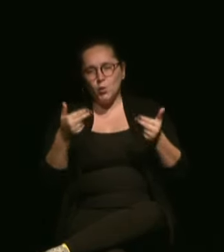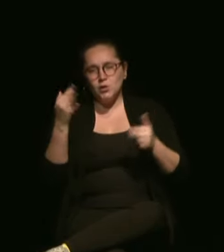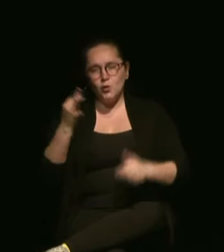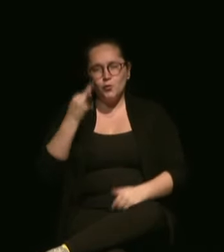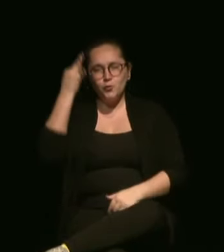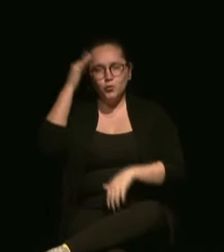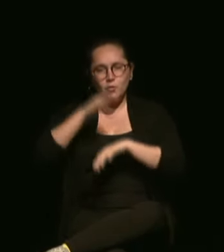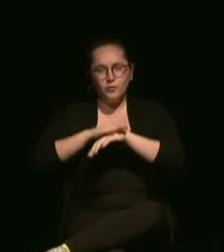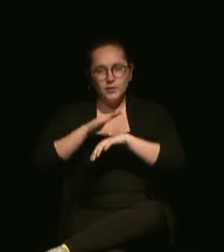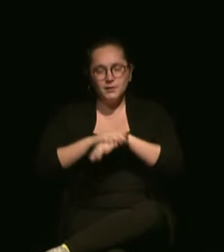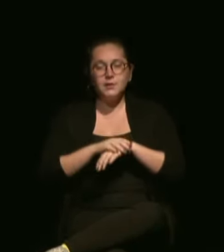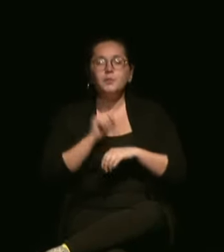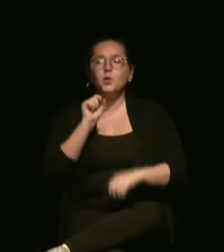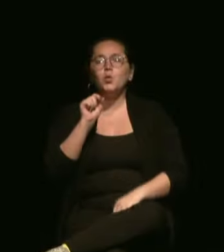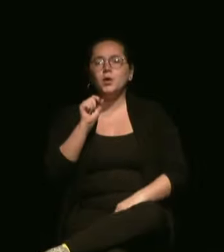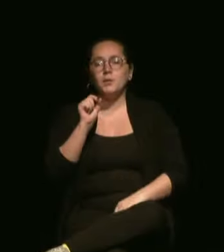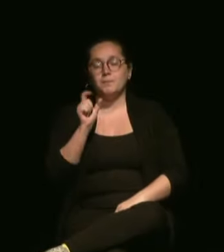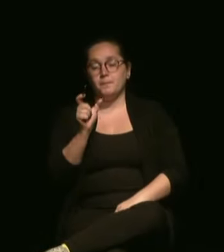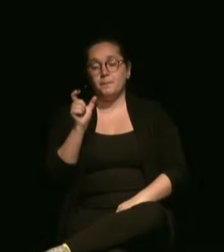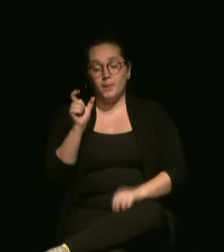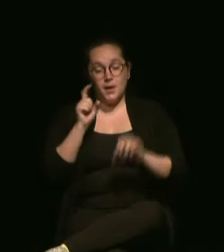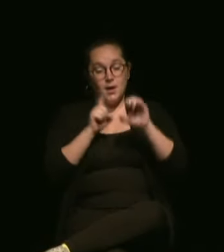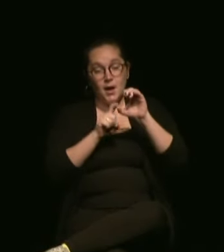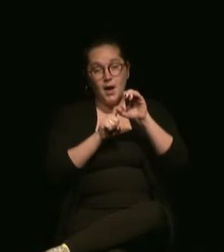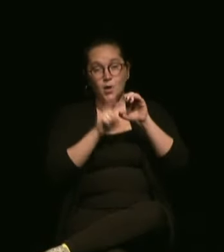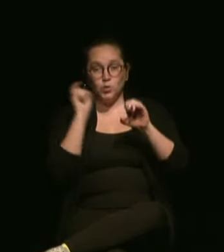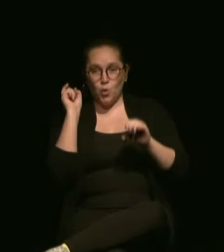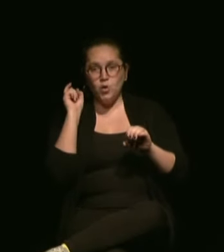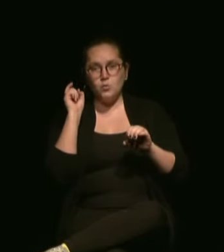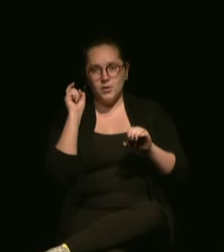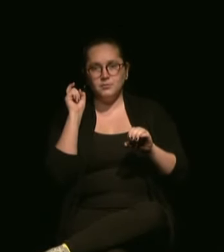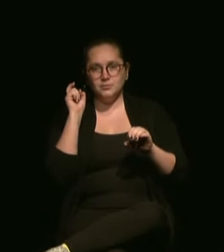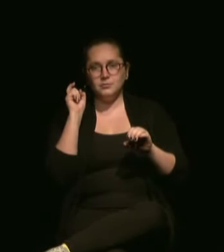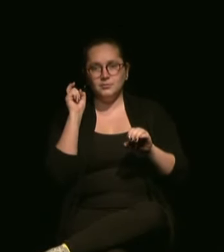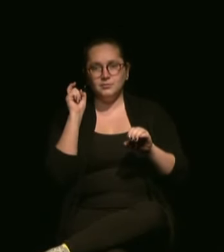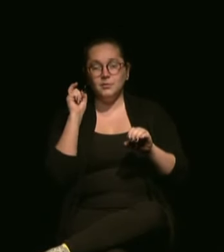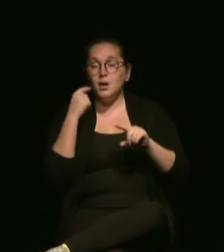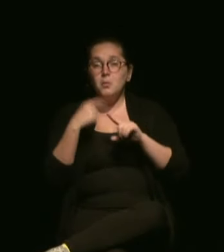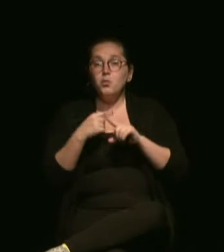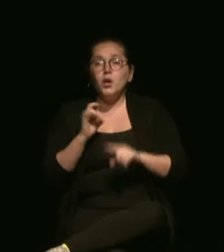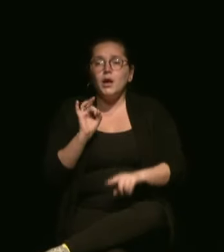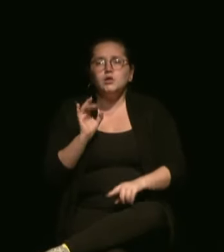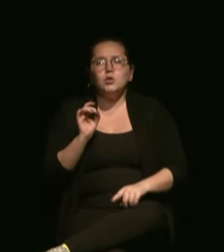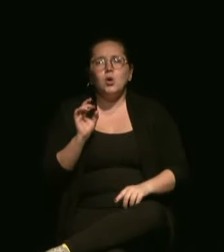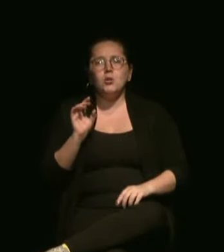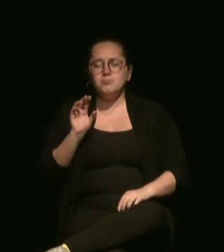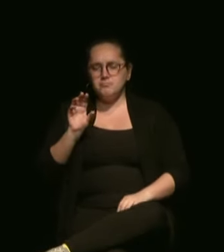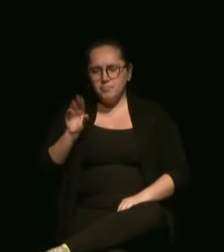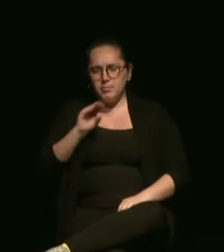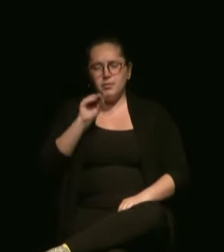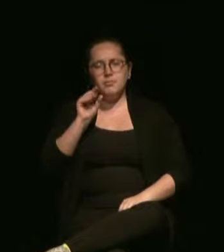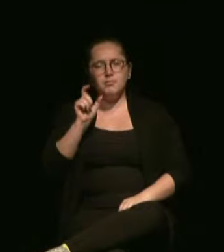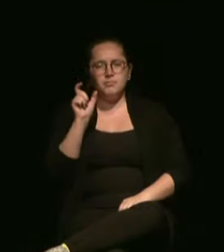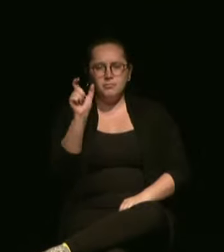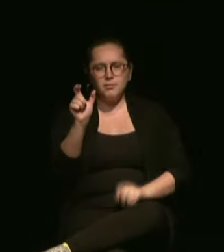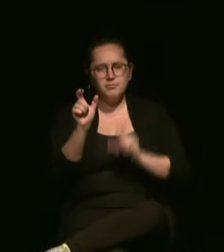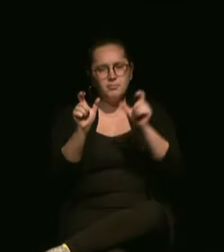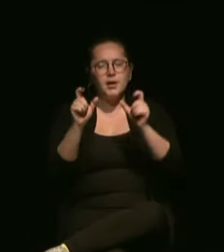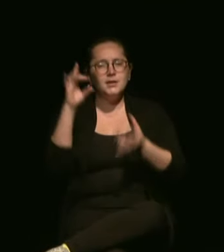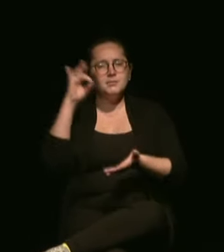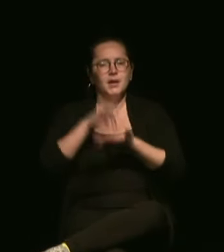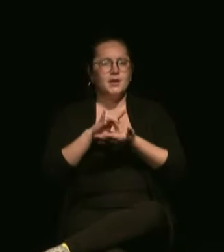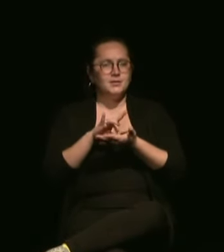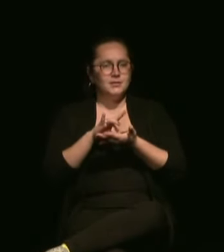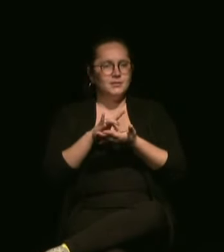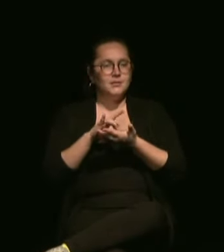o que eu chamo da palavra autônoma. Significa que é só a palavra, nada além dela.